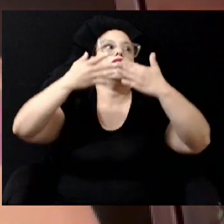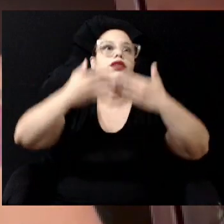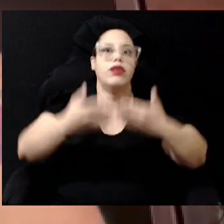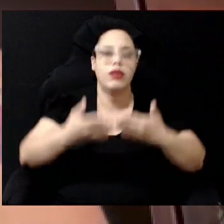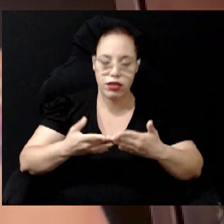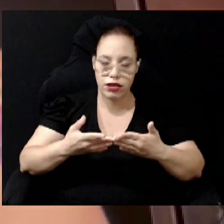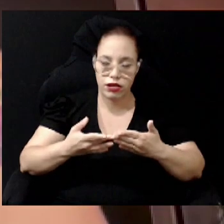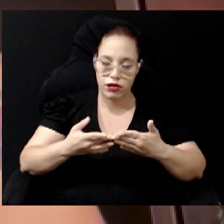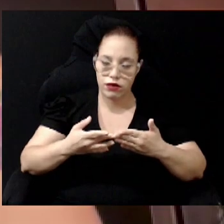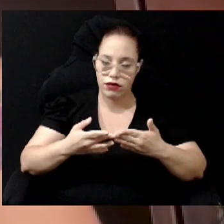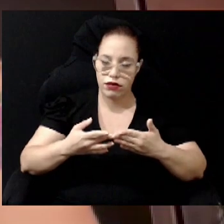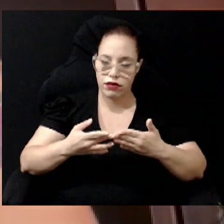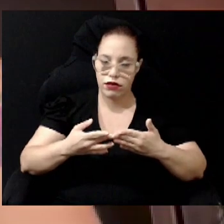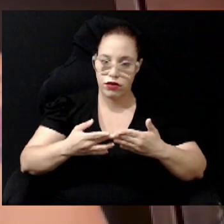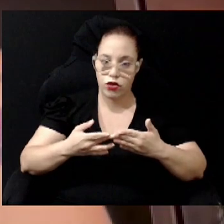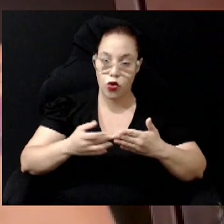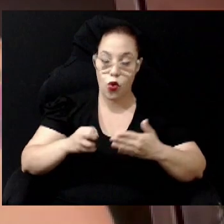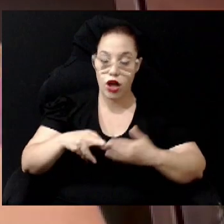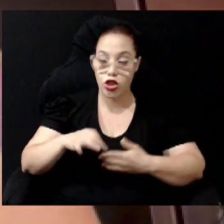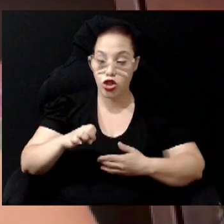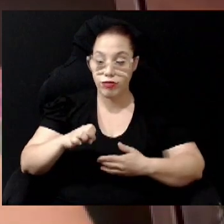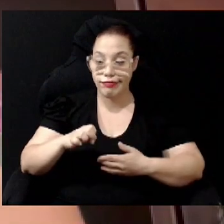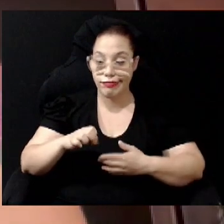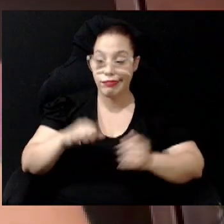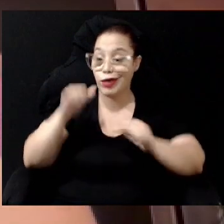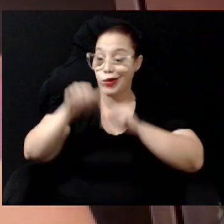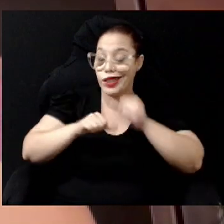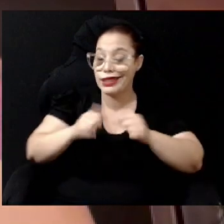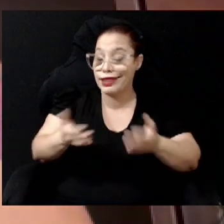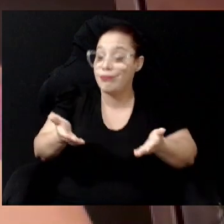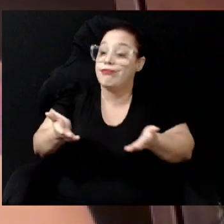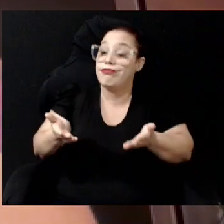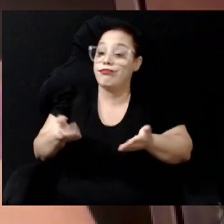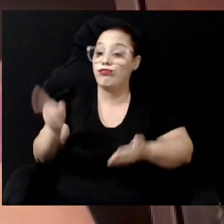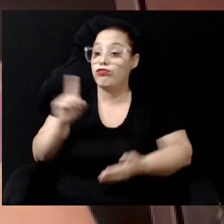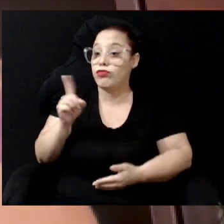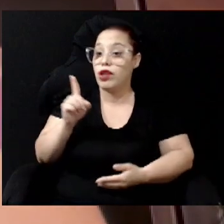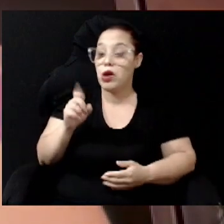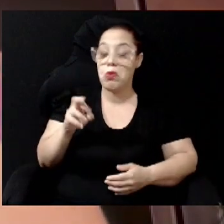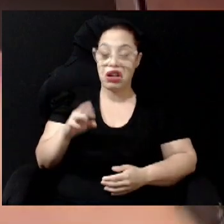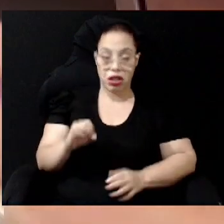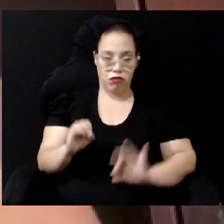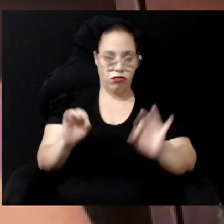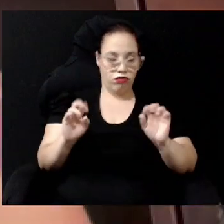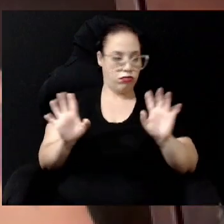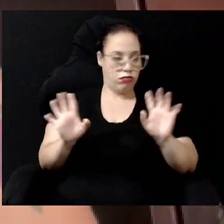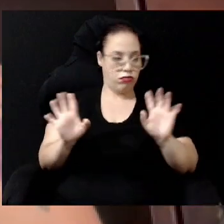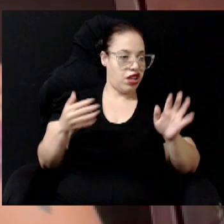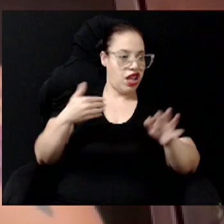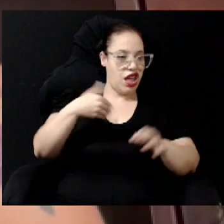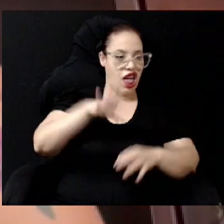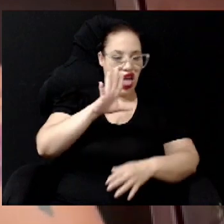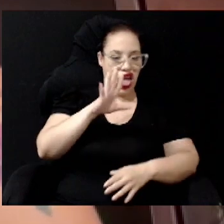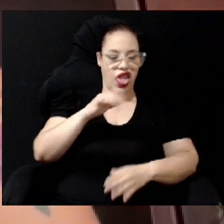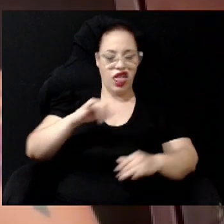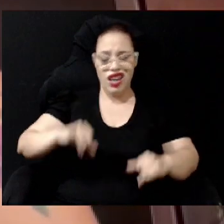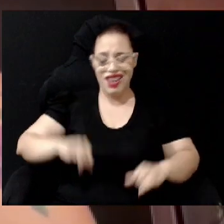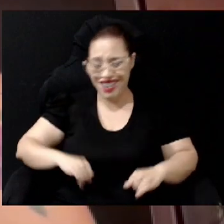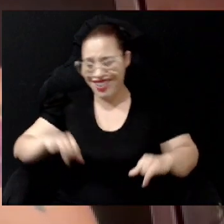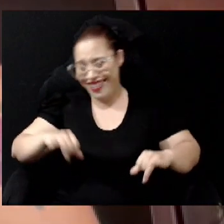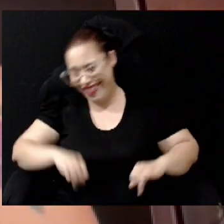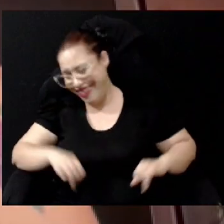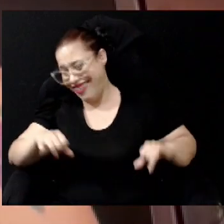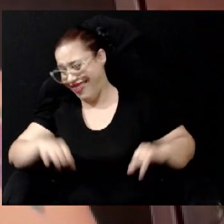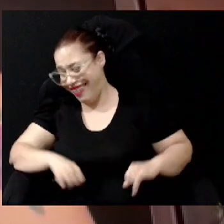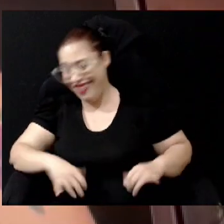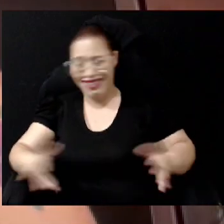um agente da mudança, né? E não um passivo só sofrendo com aquilo que